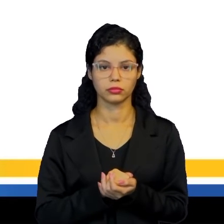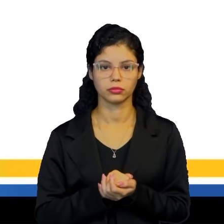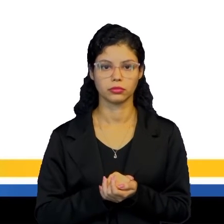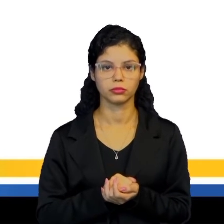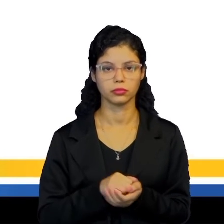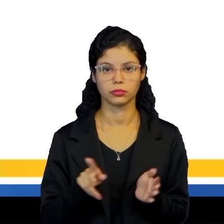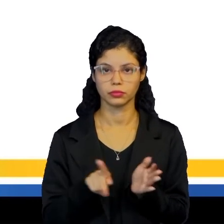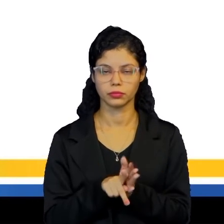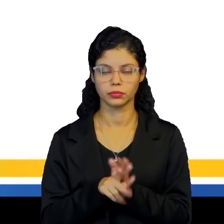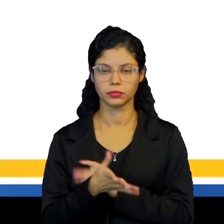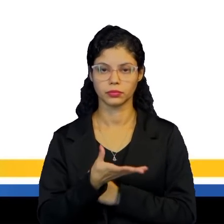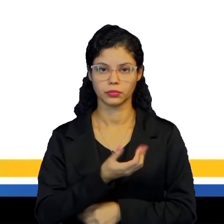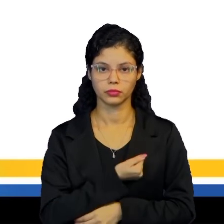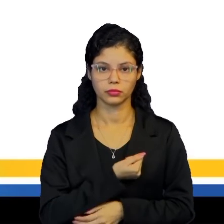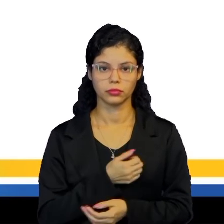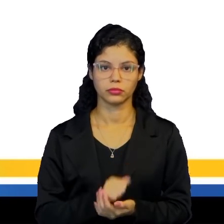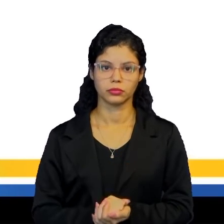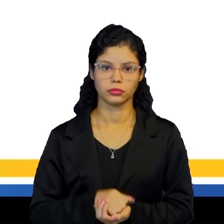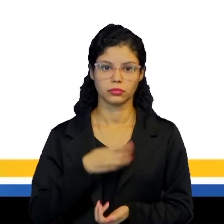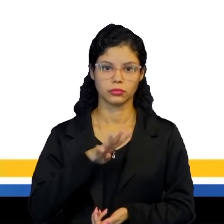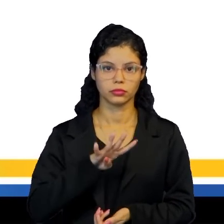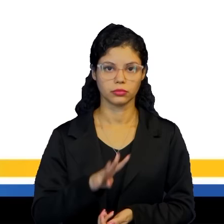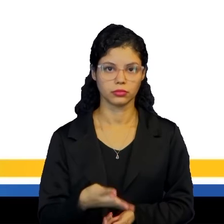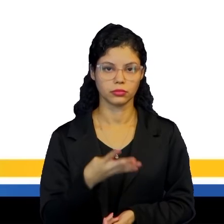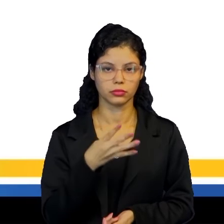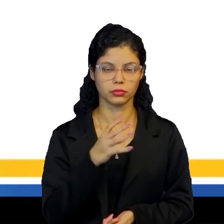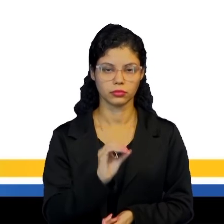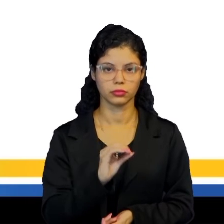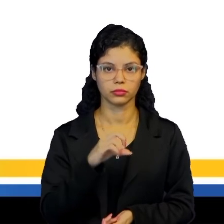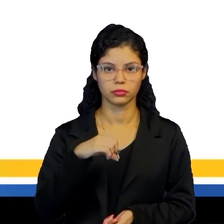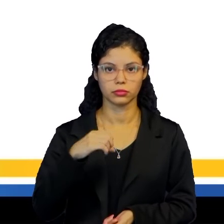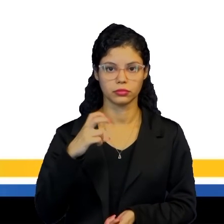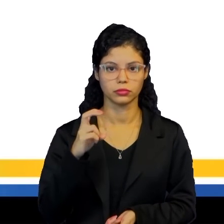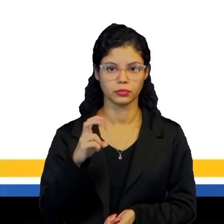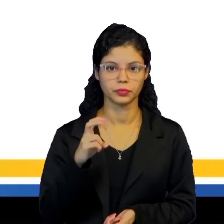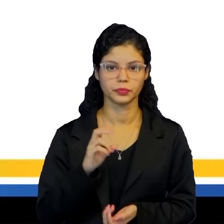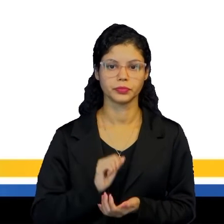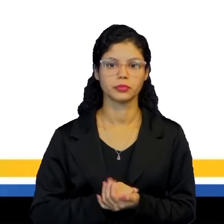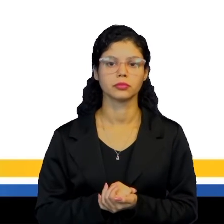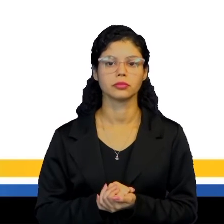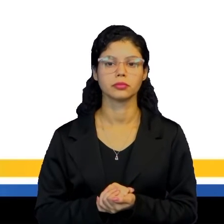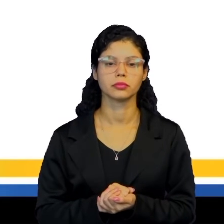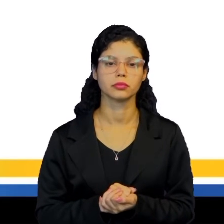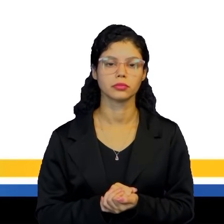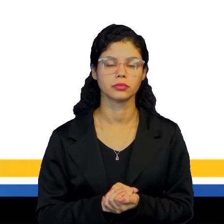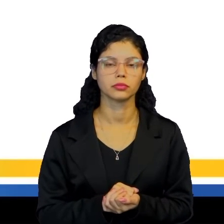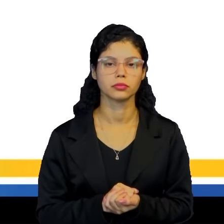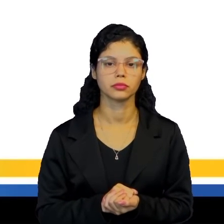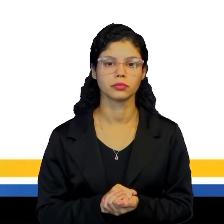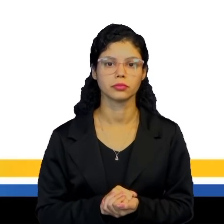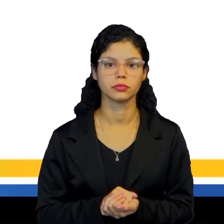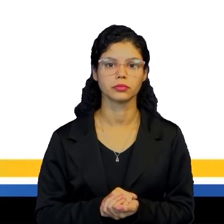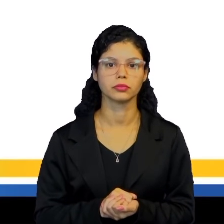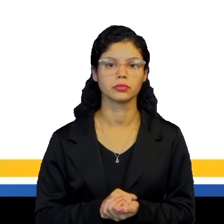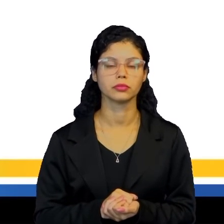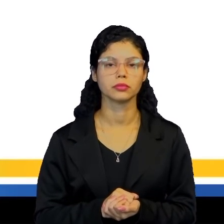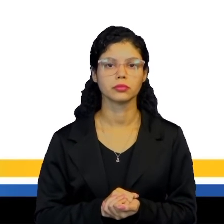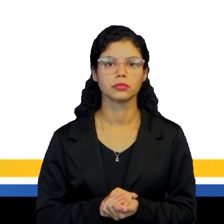4.095 é ele mesmo. Então, meu S12, tá? Aí é igual a